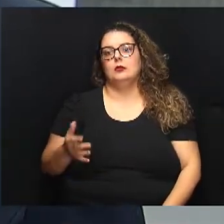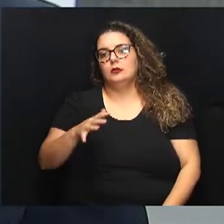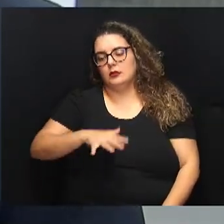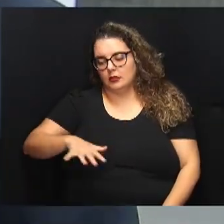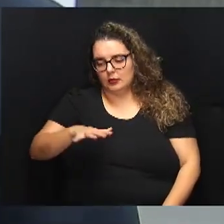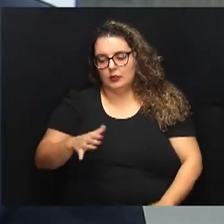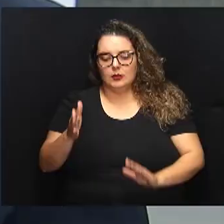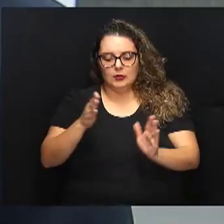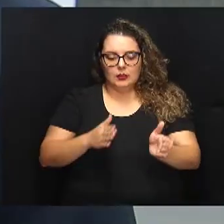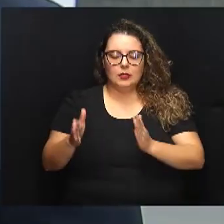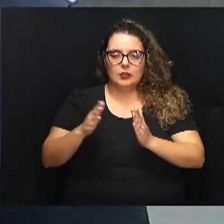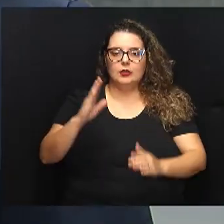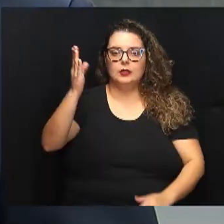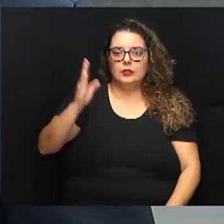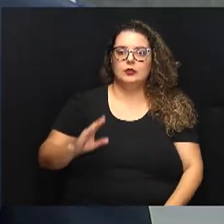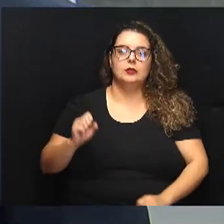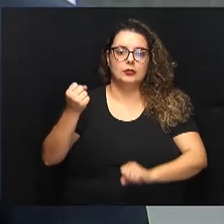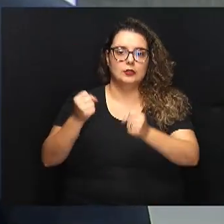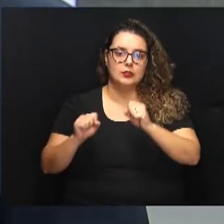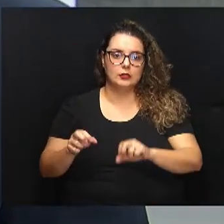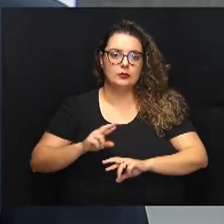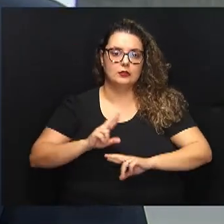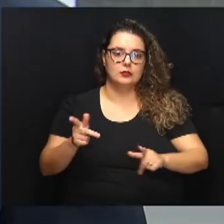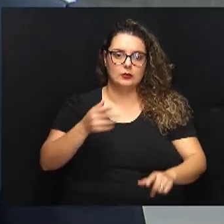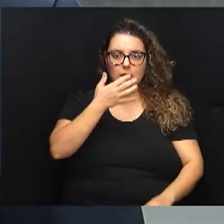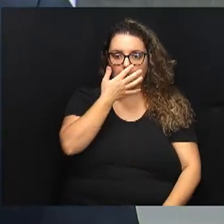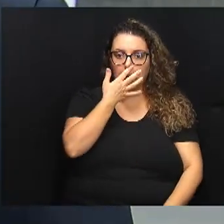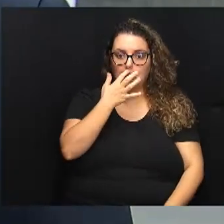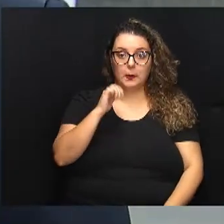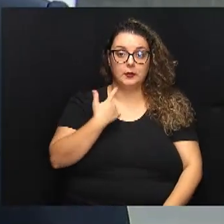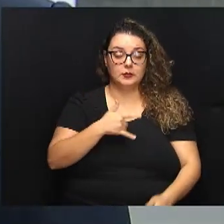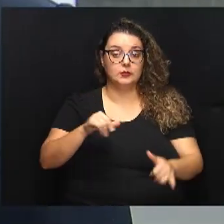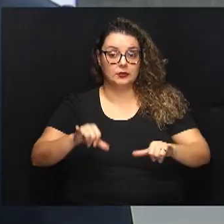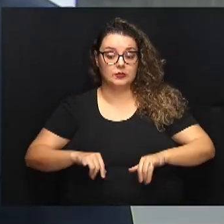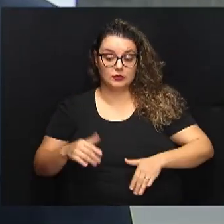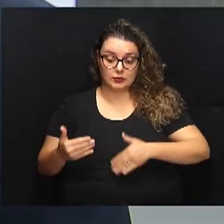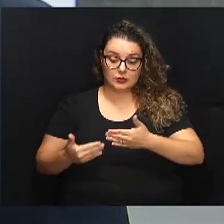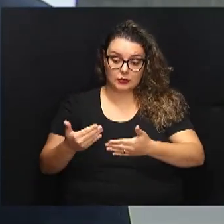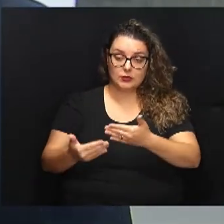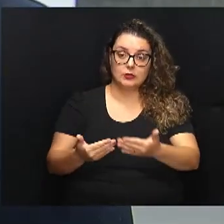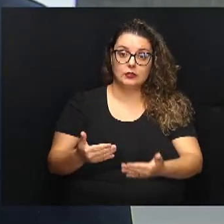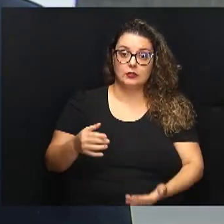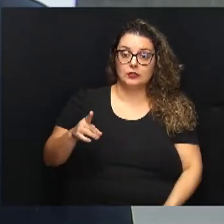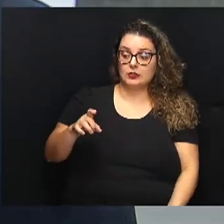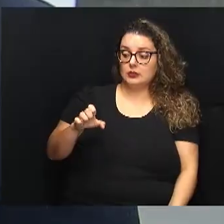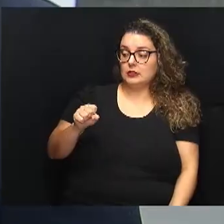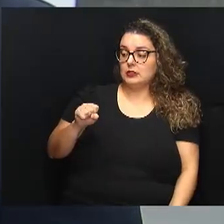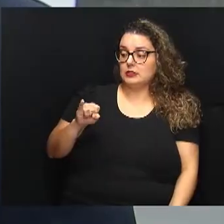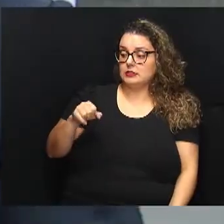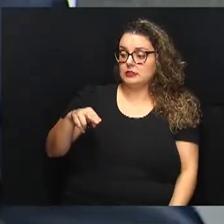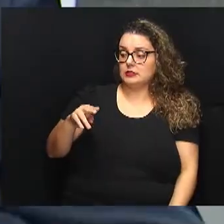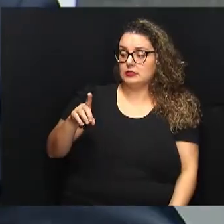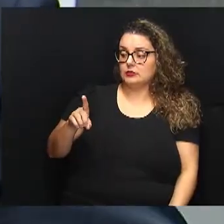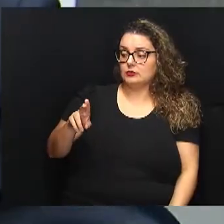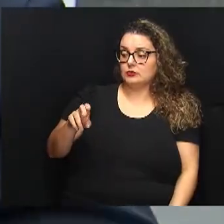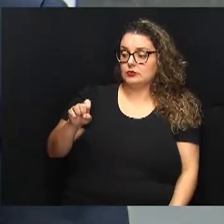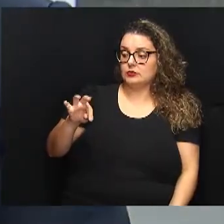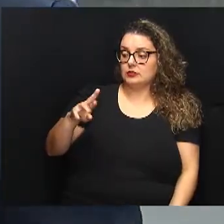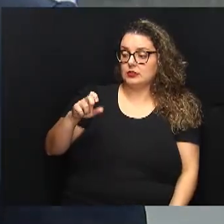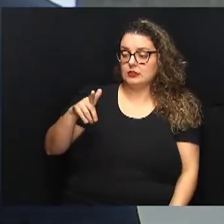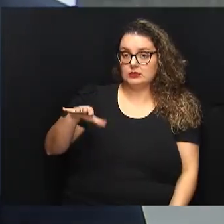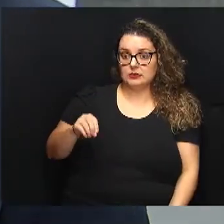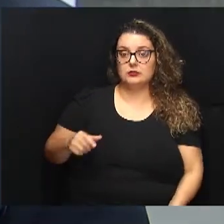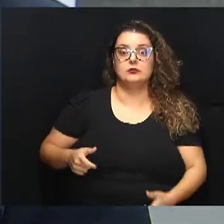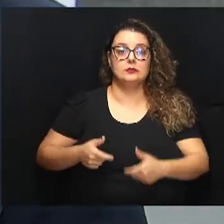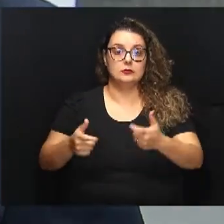setor industrial, pelo contrário, a gente tem sofrido, inclusive, um processo de desindustrialização muito grande e que isso